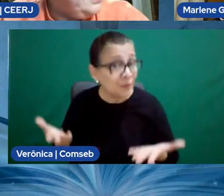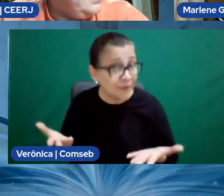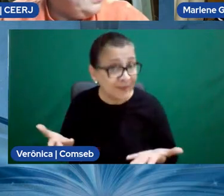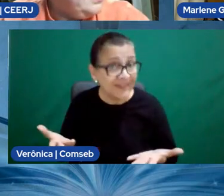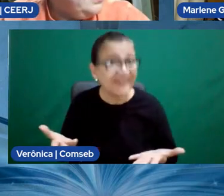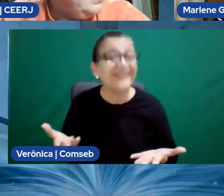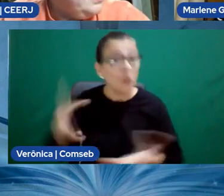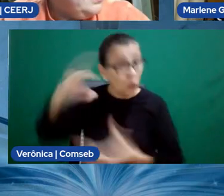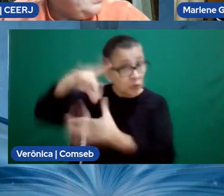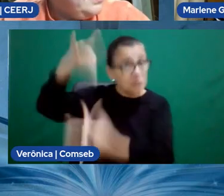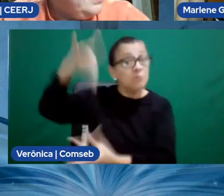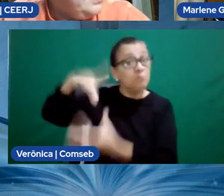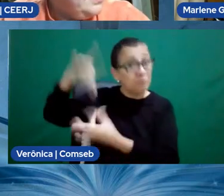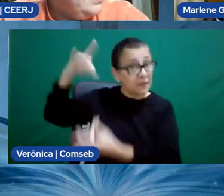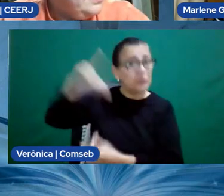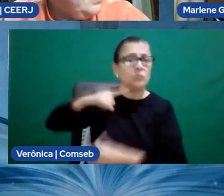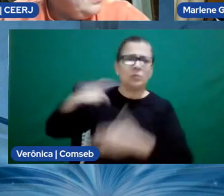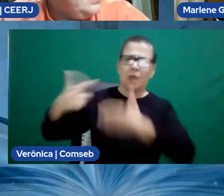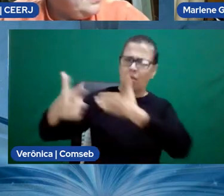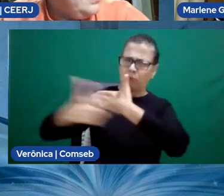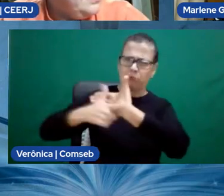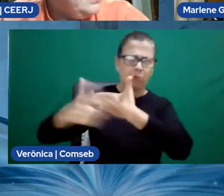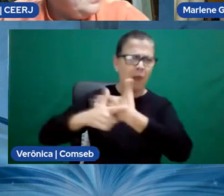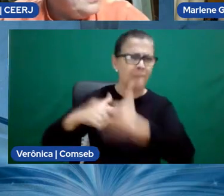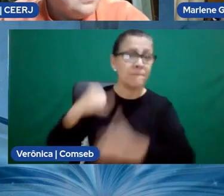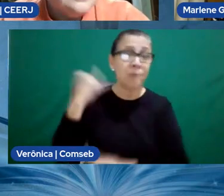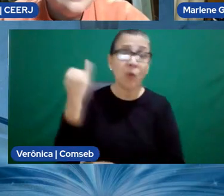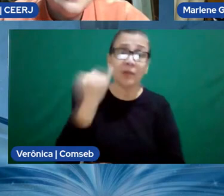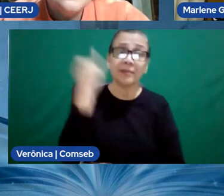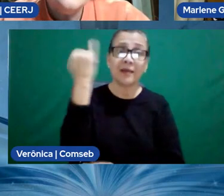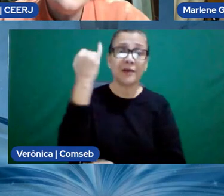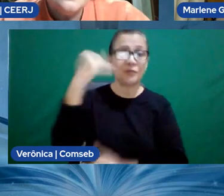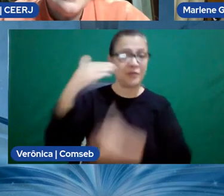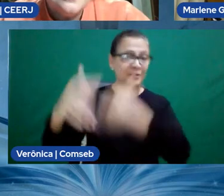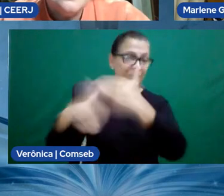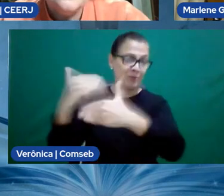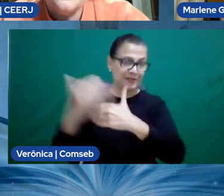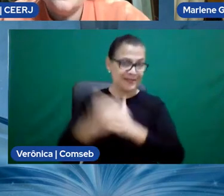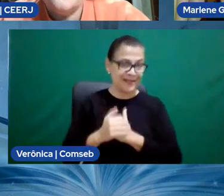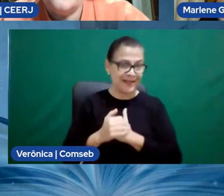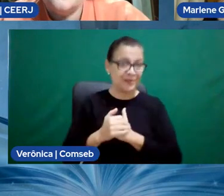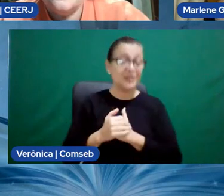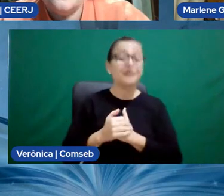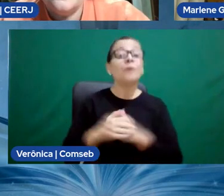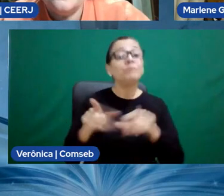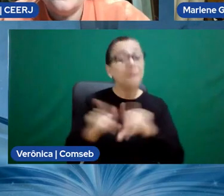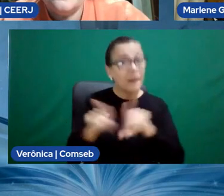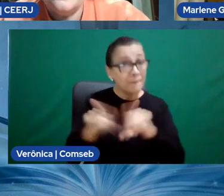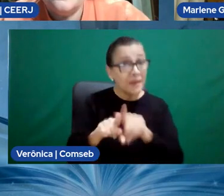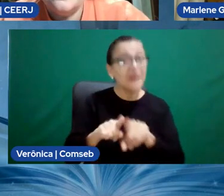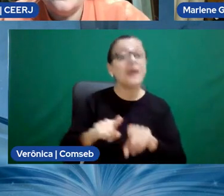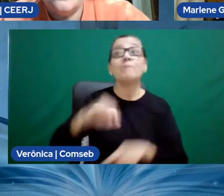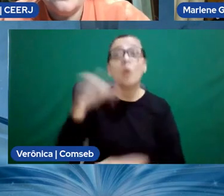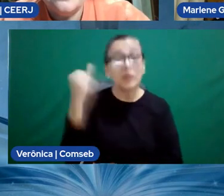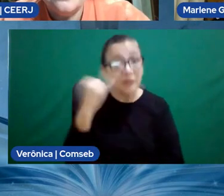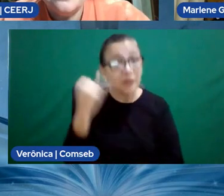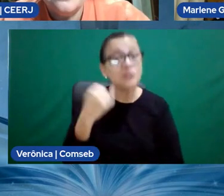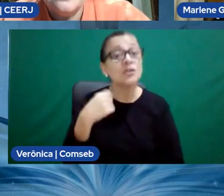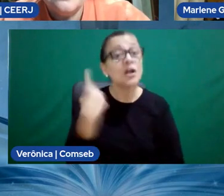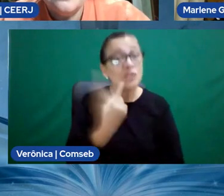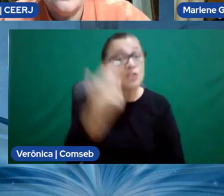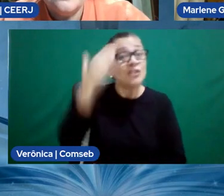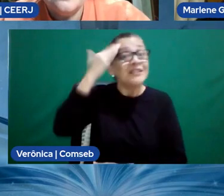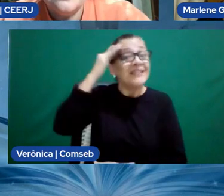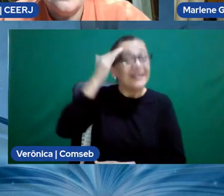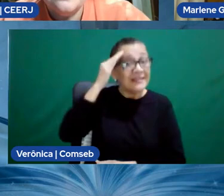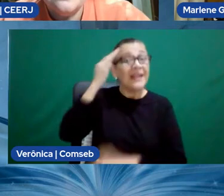que o espírito tem um papel fundamental nesse processo, é importante que a gente reconheça e fica mais claro entender